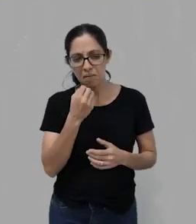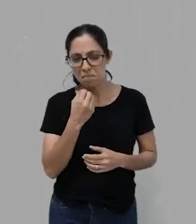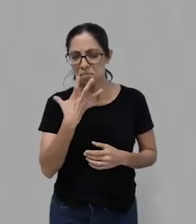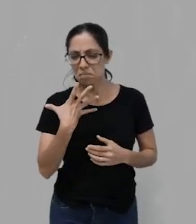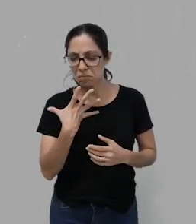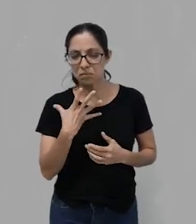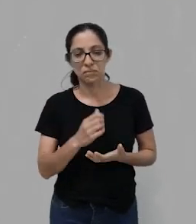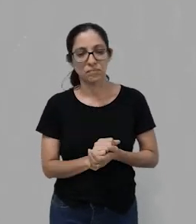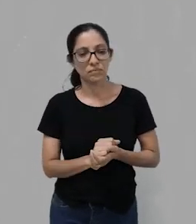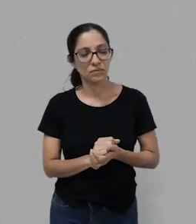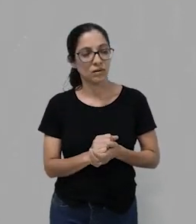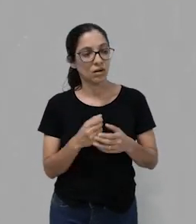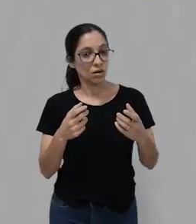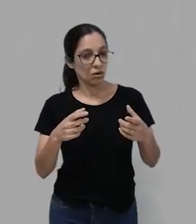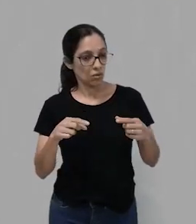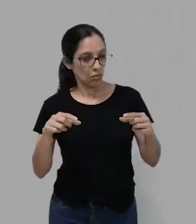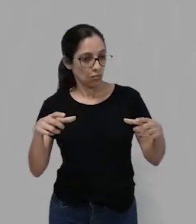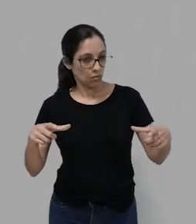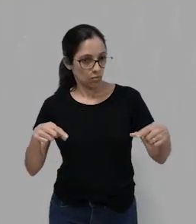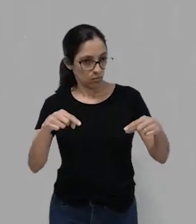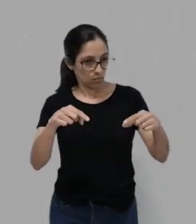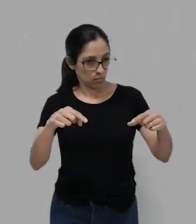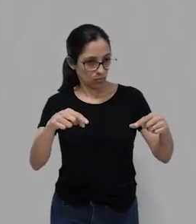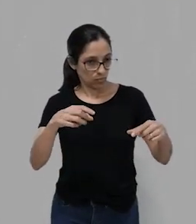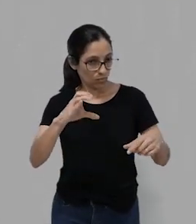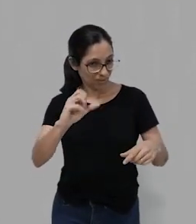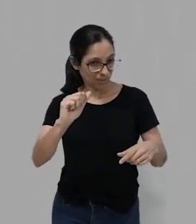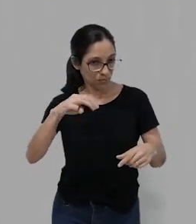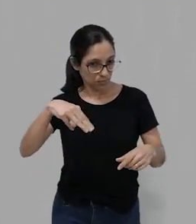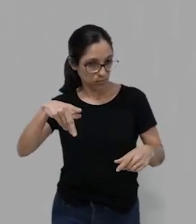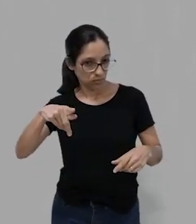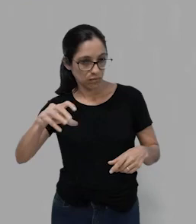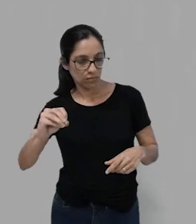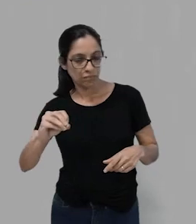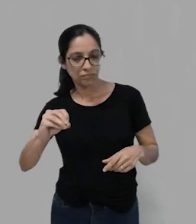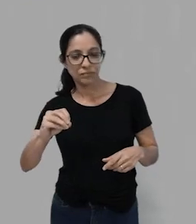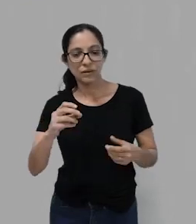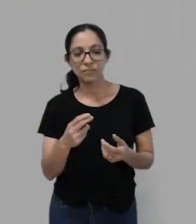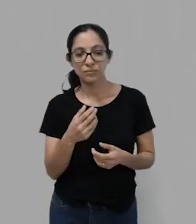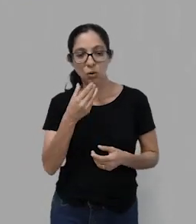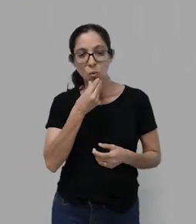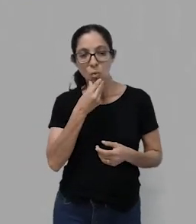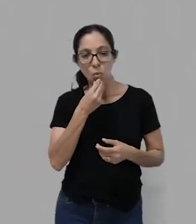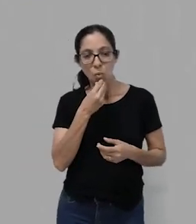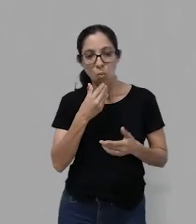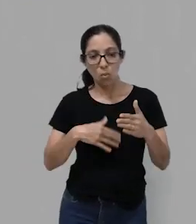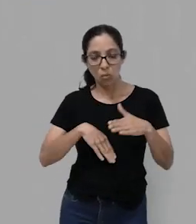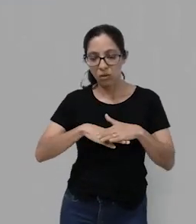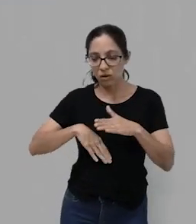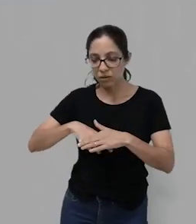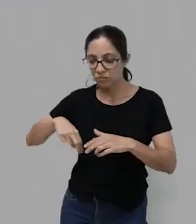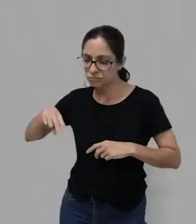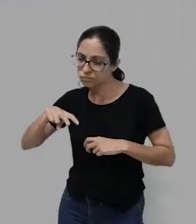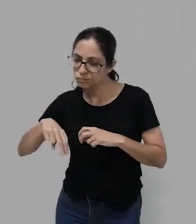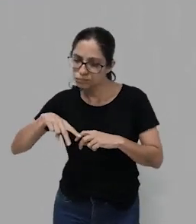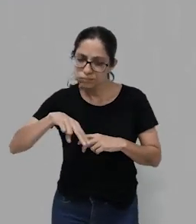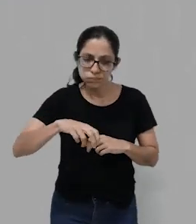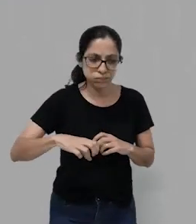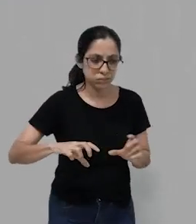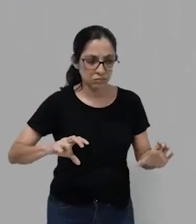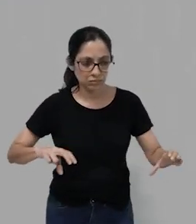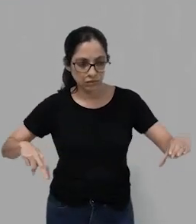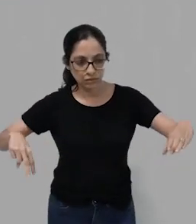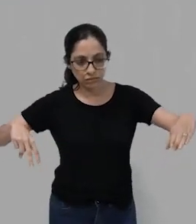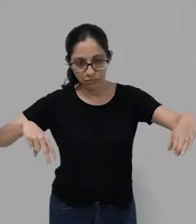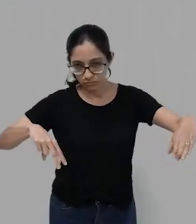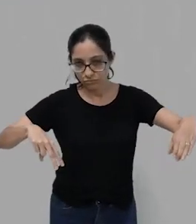média ali de 110 metros de comprimento. Ele pega a bola ali no meio de campo, ele corre, ele dá um tiro de 50 metros em direção ao gol, ao